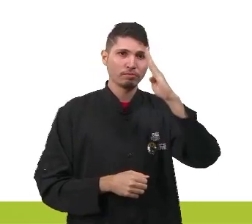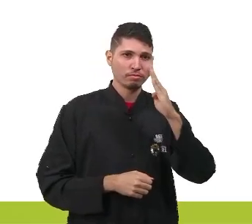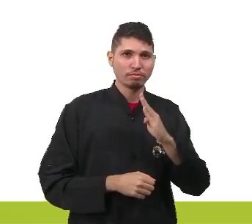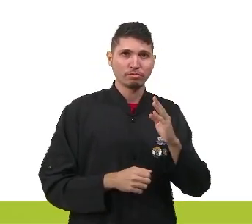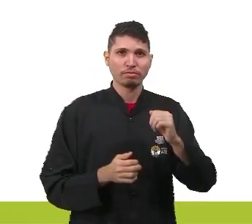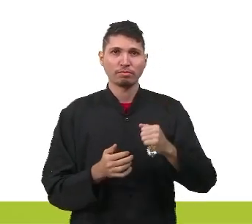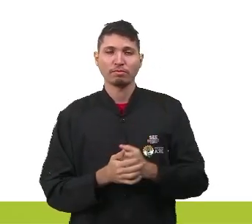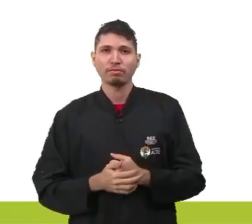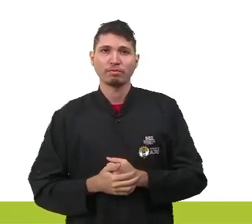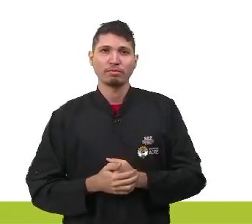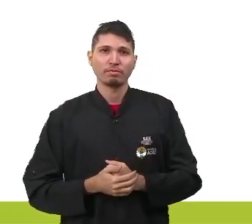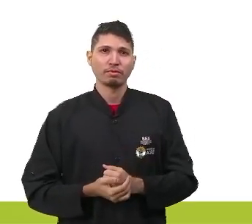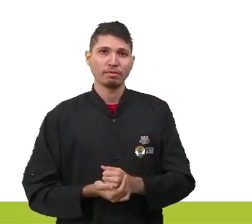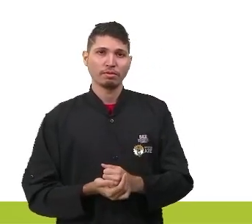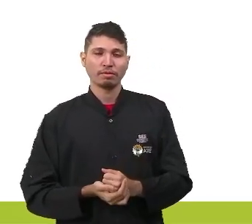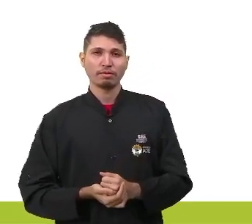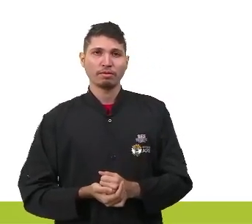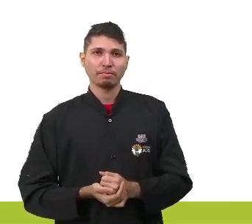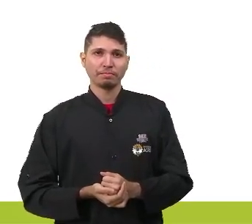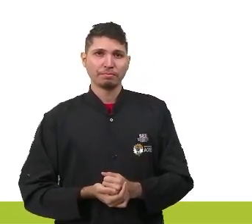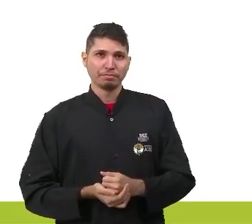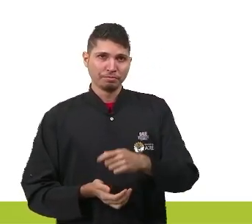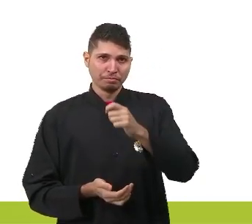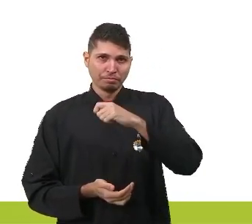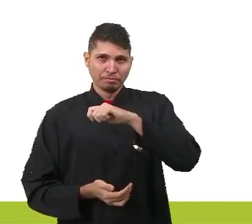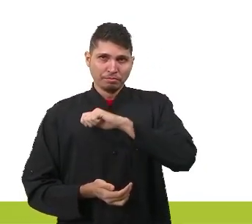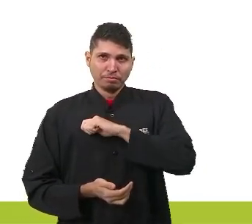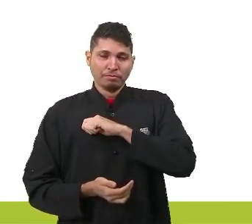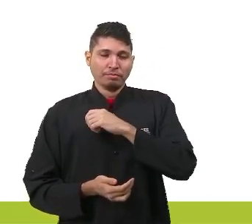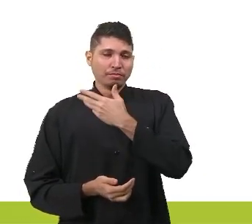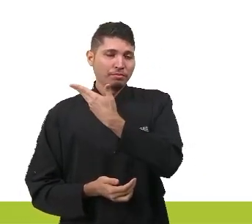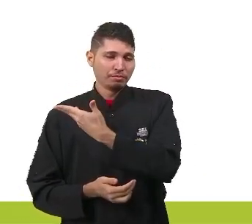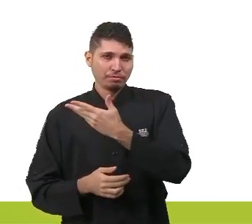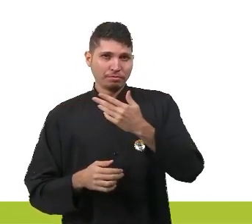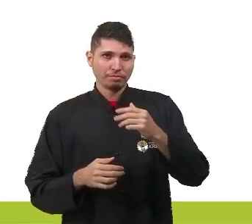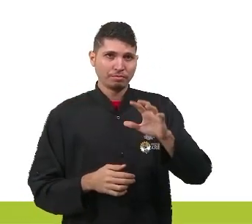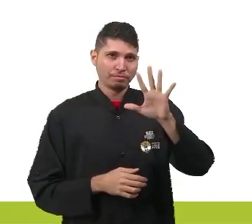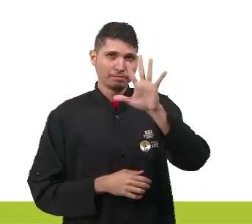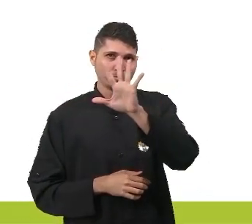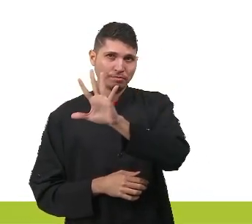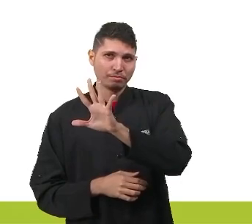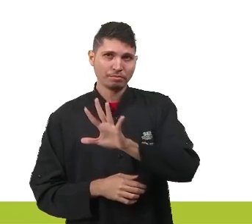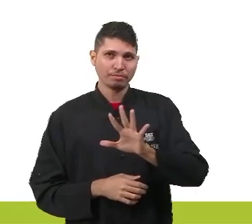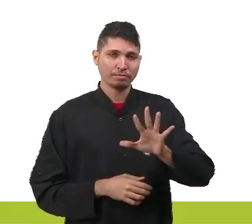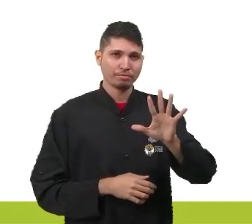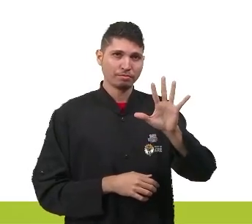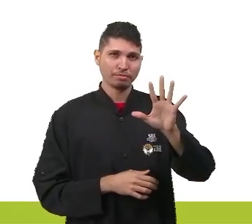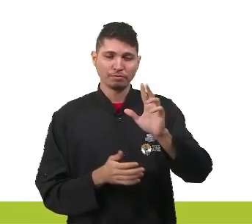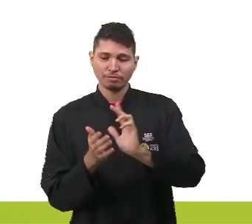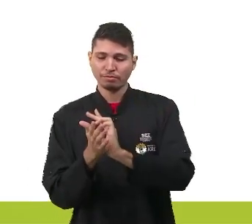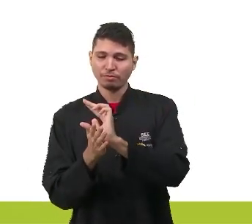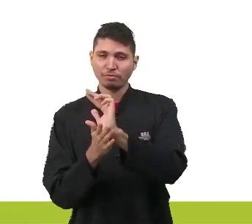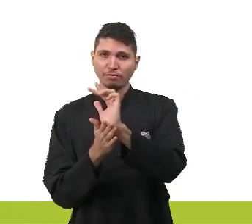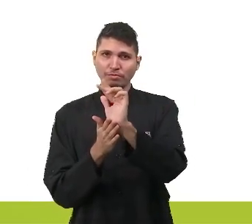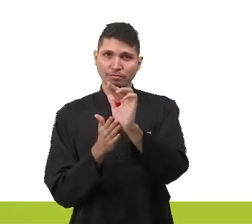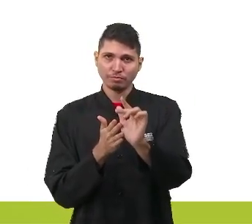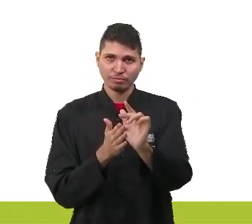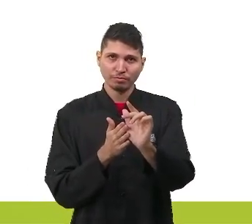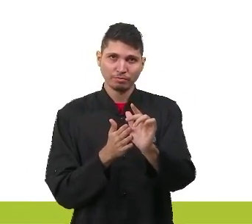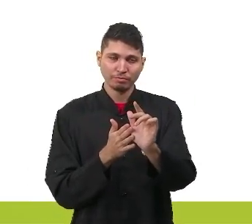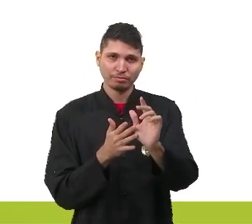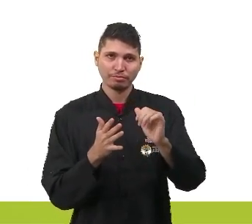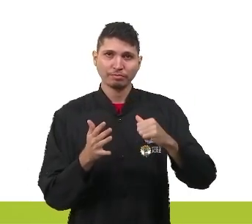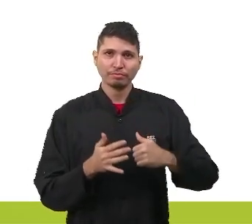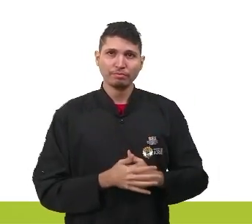América Espanhola. Aqui nesse mapa, você pode observar que em várias regiões do mundo, em vários continentes, você vai ter